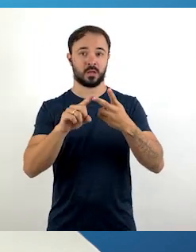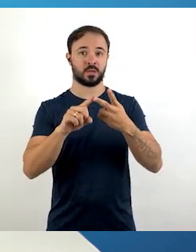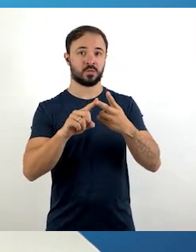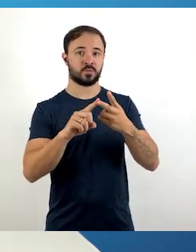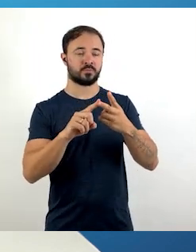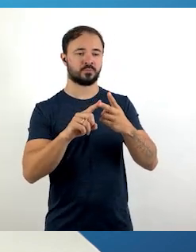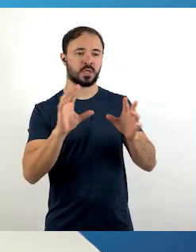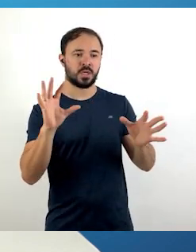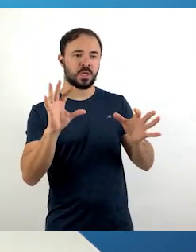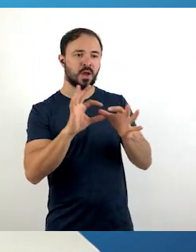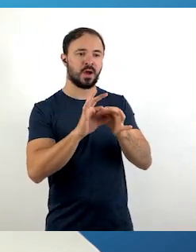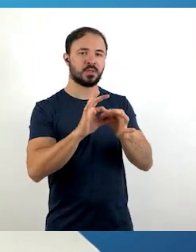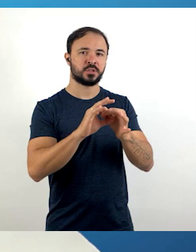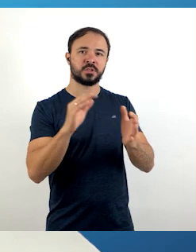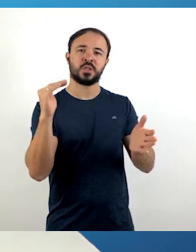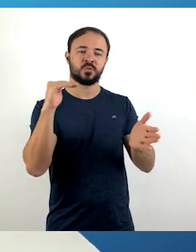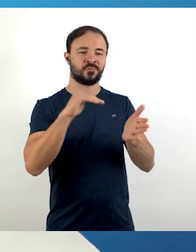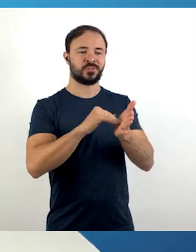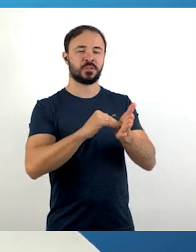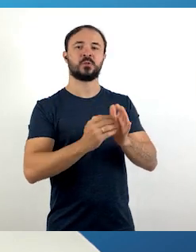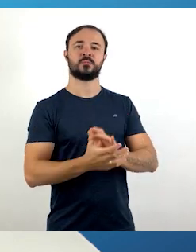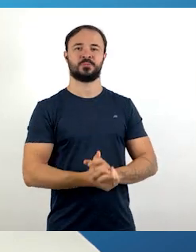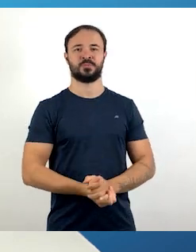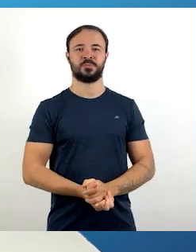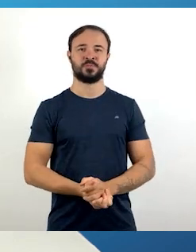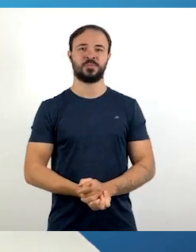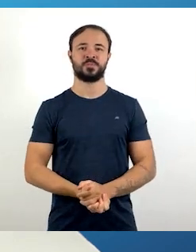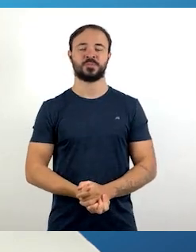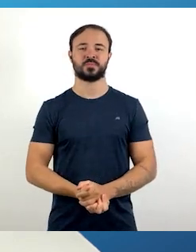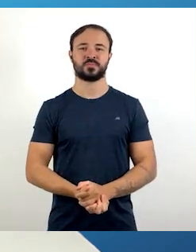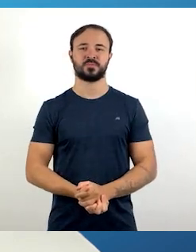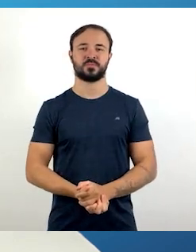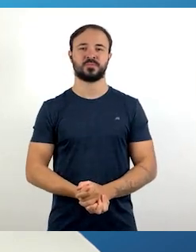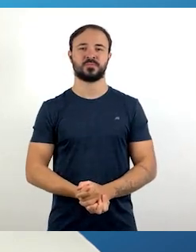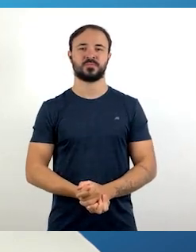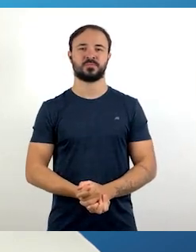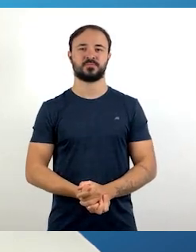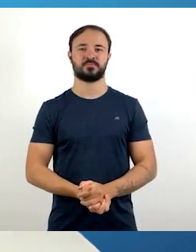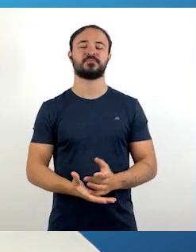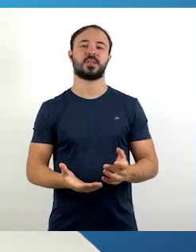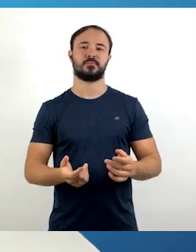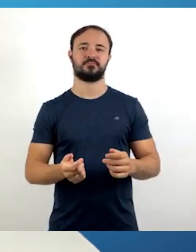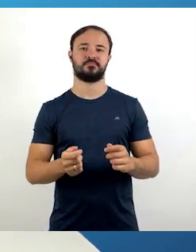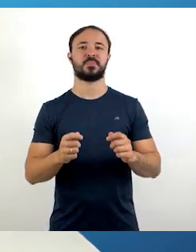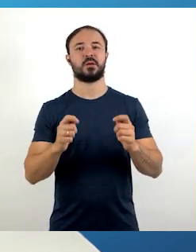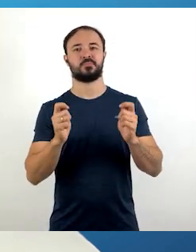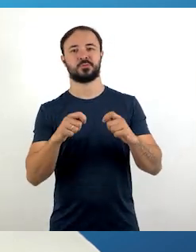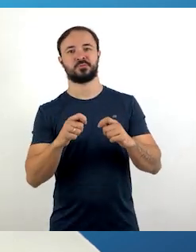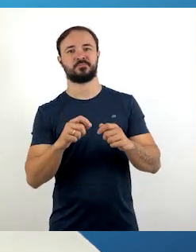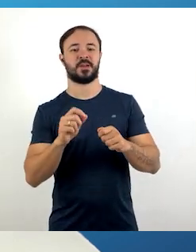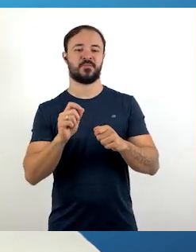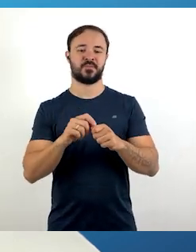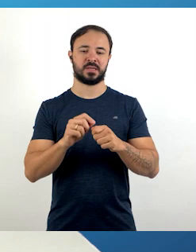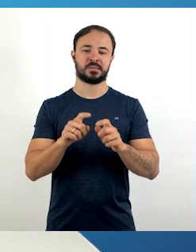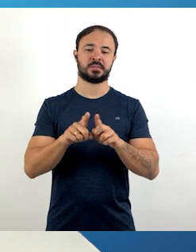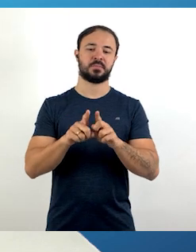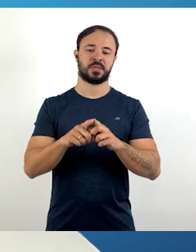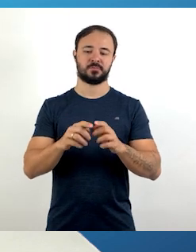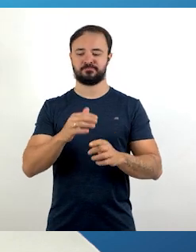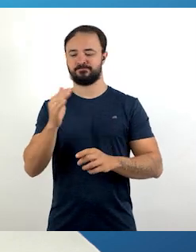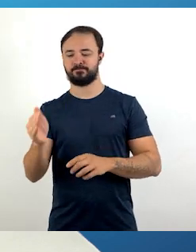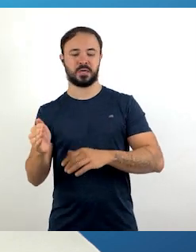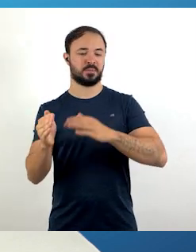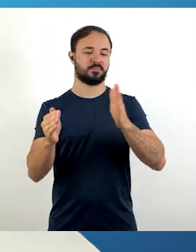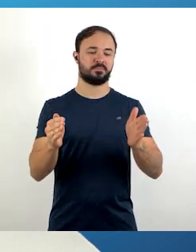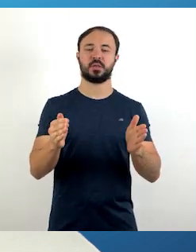encaixar na parte final, onde nós temos a barra. Assim faremos também no outro lado. Dessa